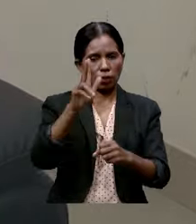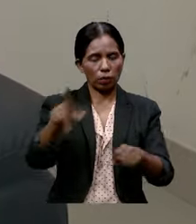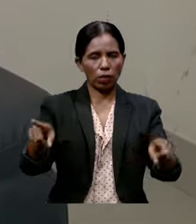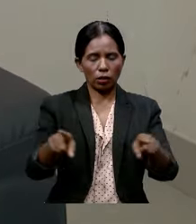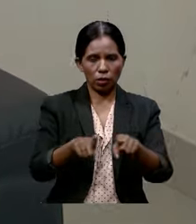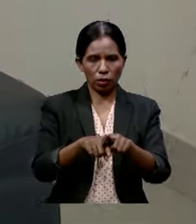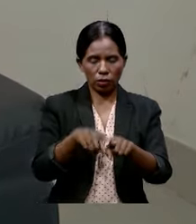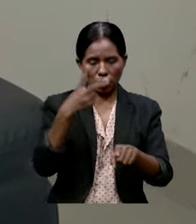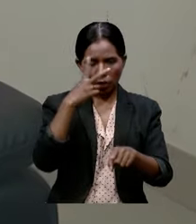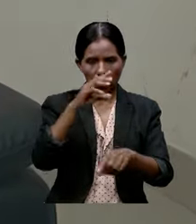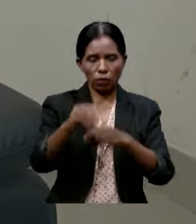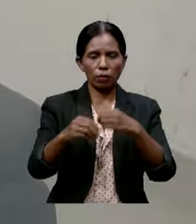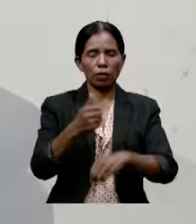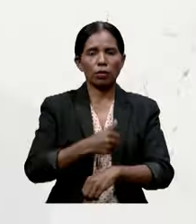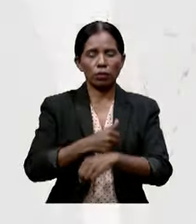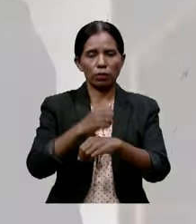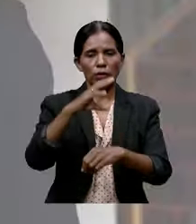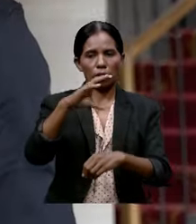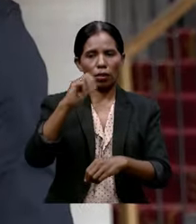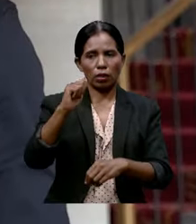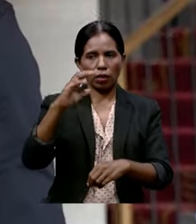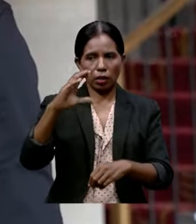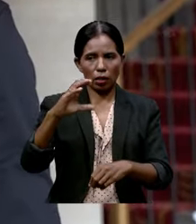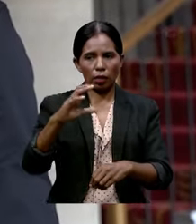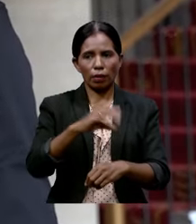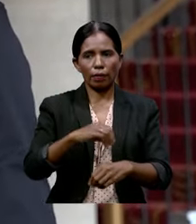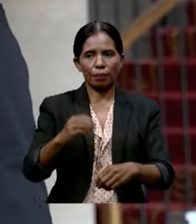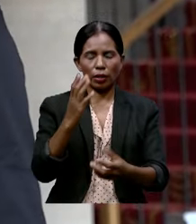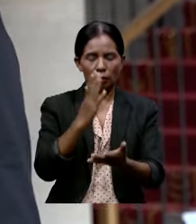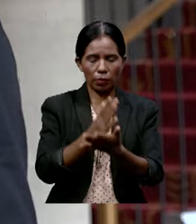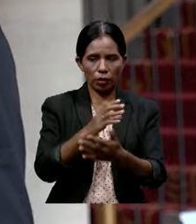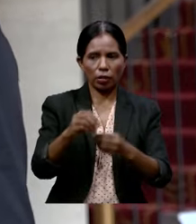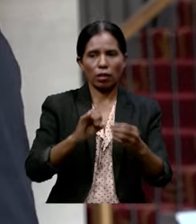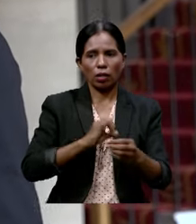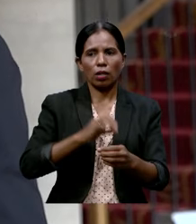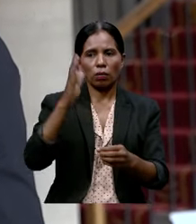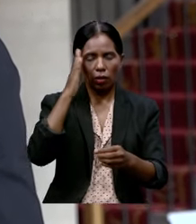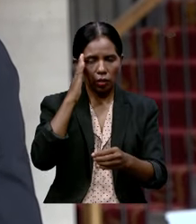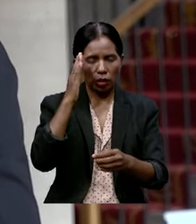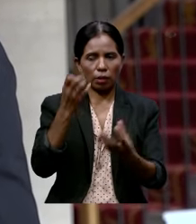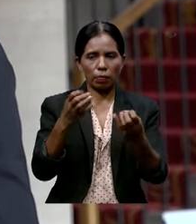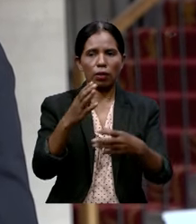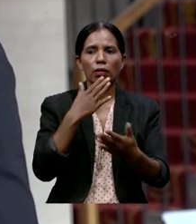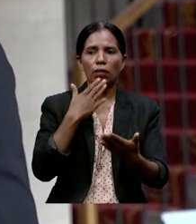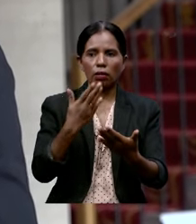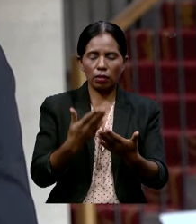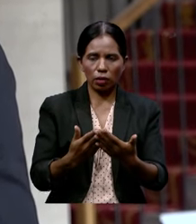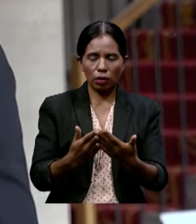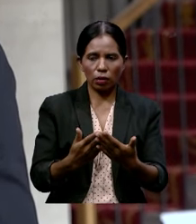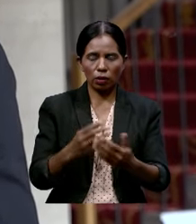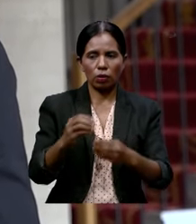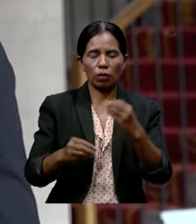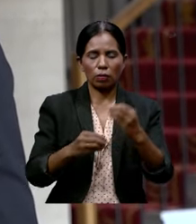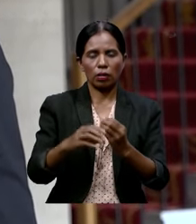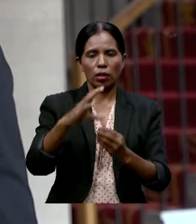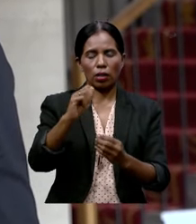kuazu ba komisari kak i area premisa uninia ho kunyese e diak kak ne